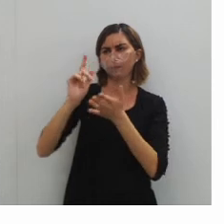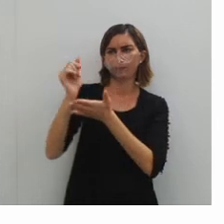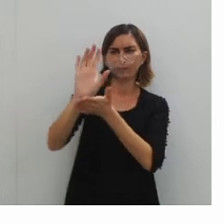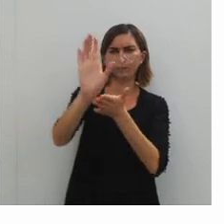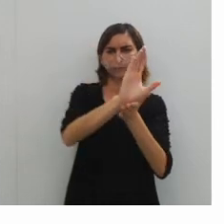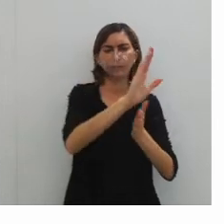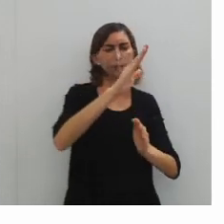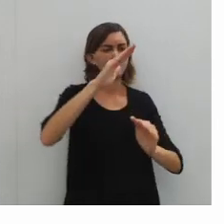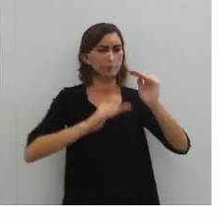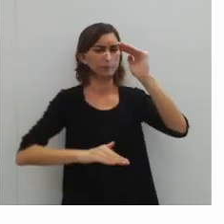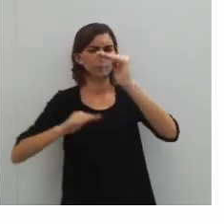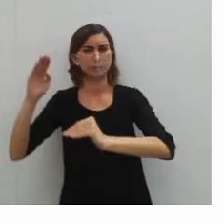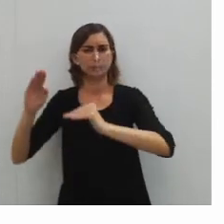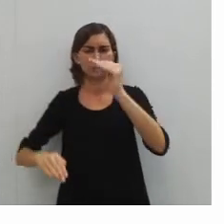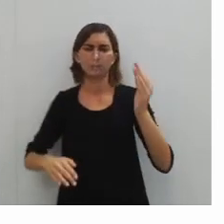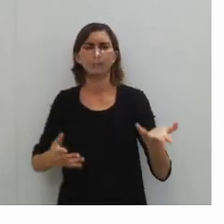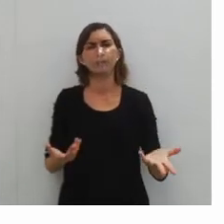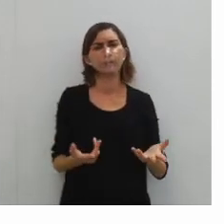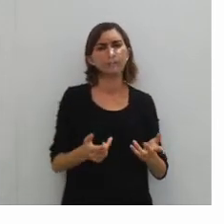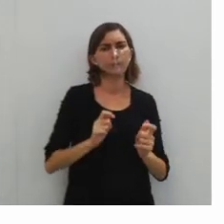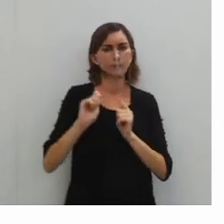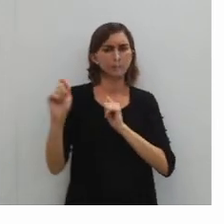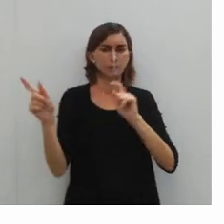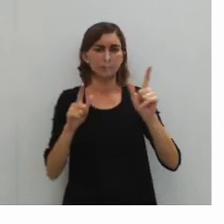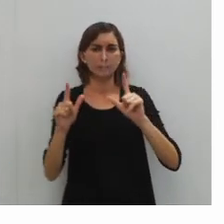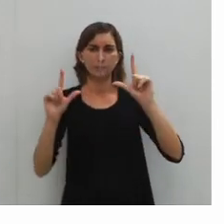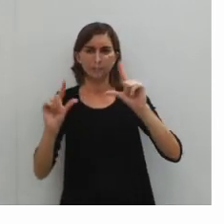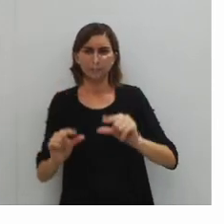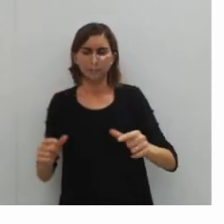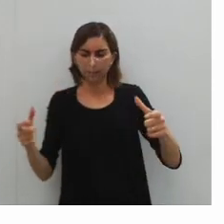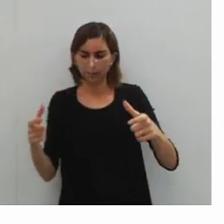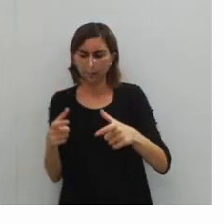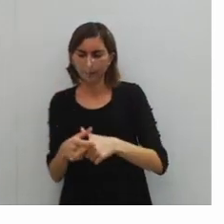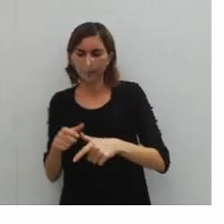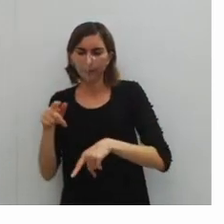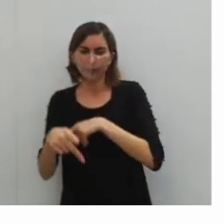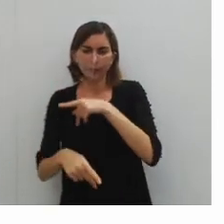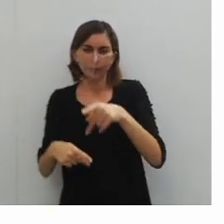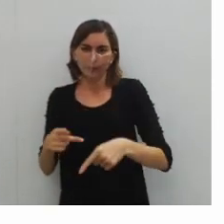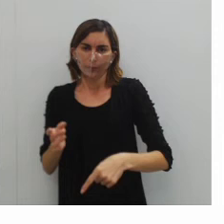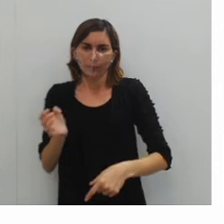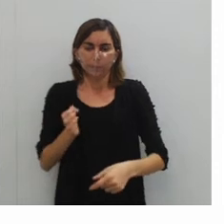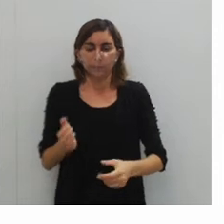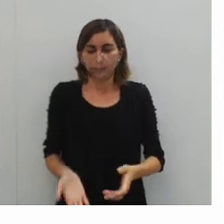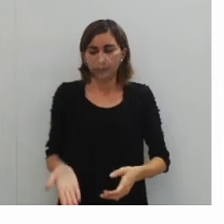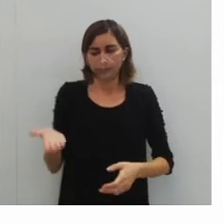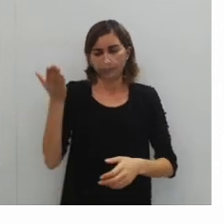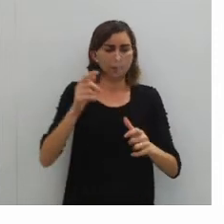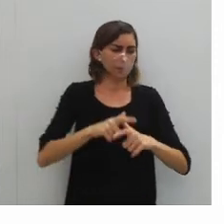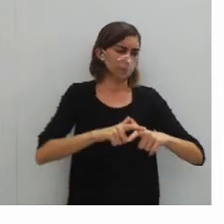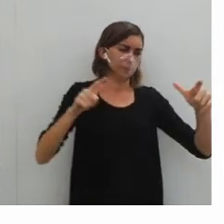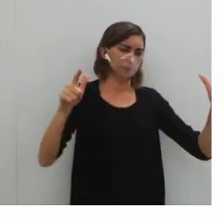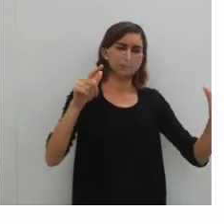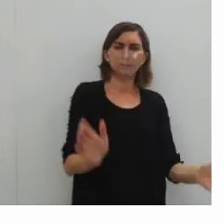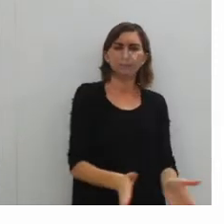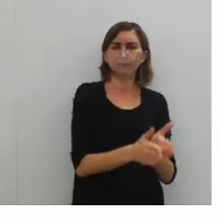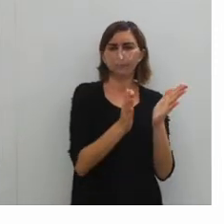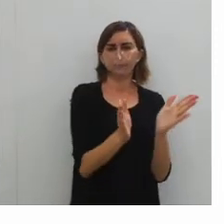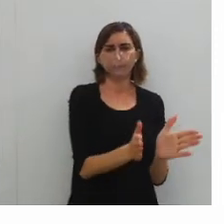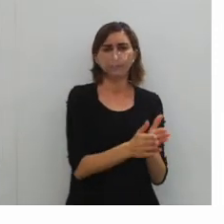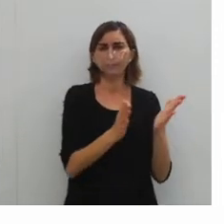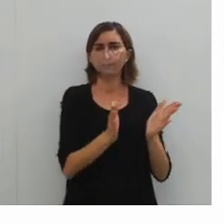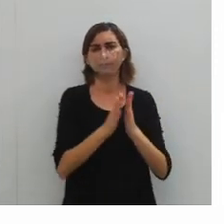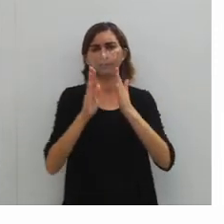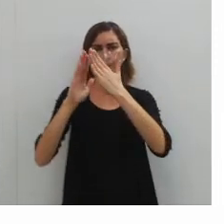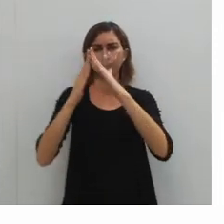é desigual, sendo que uma pequena parcela da população é muito rica, enquanto grande parte da população